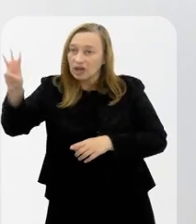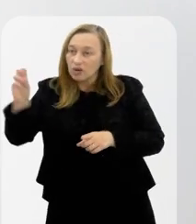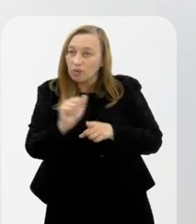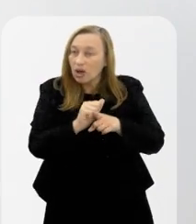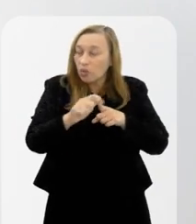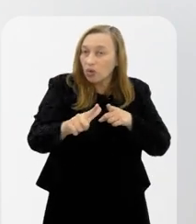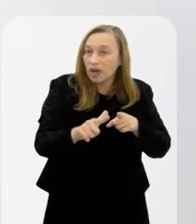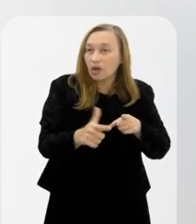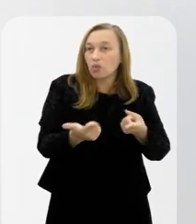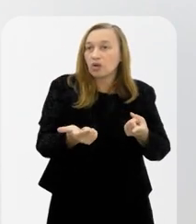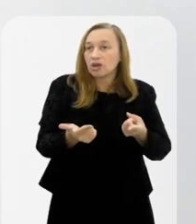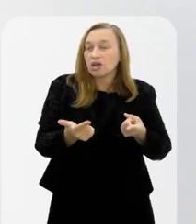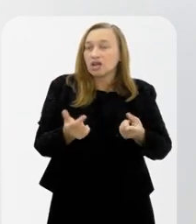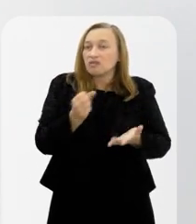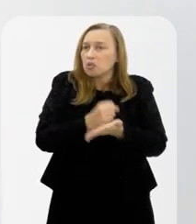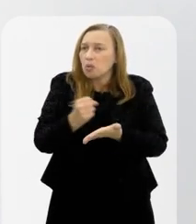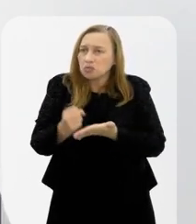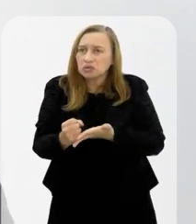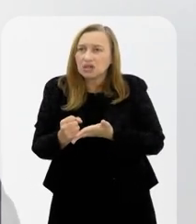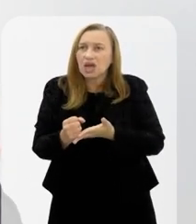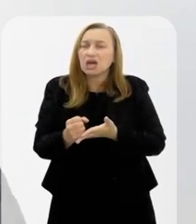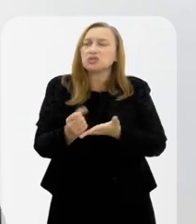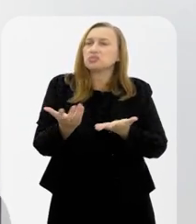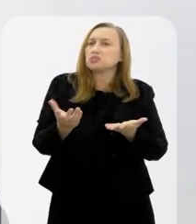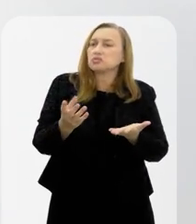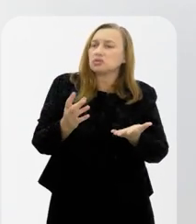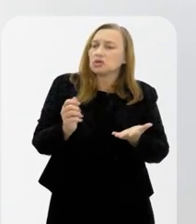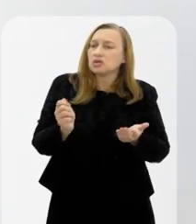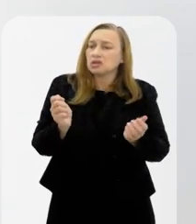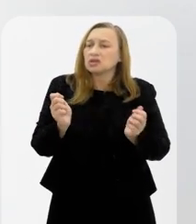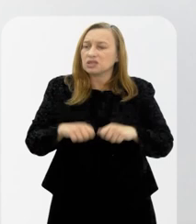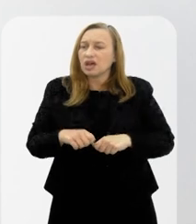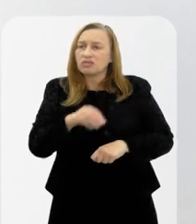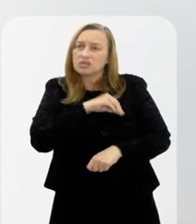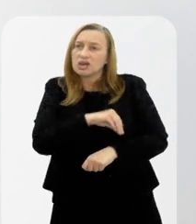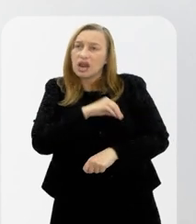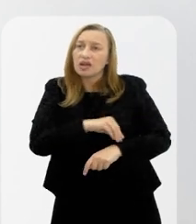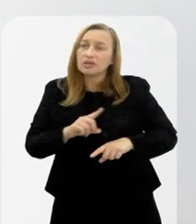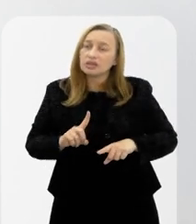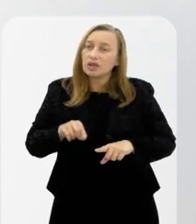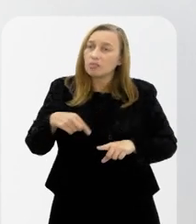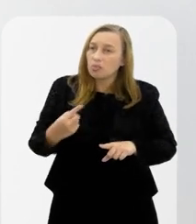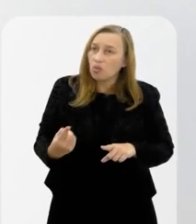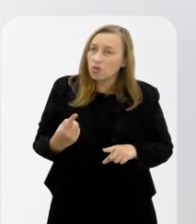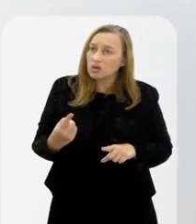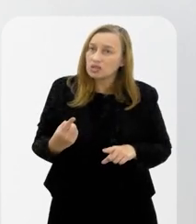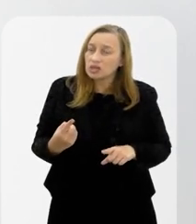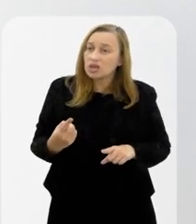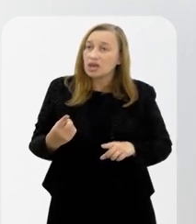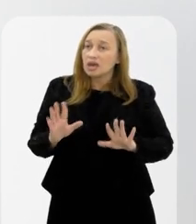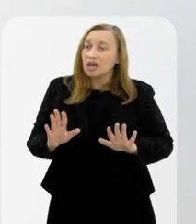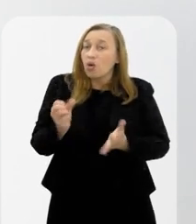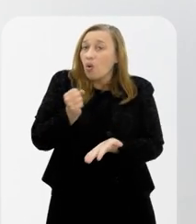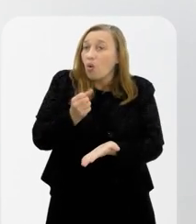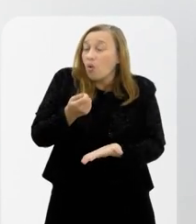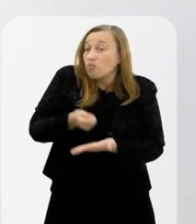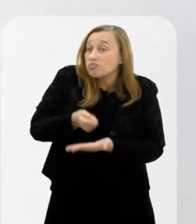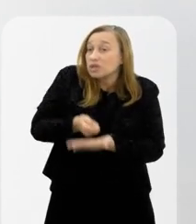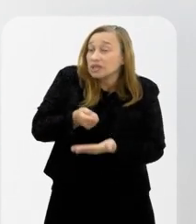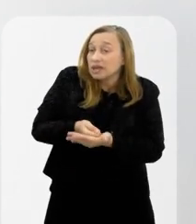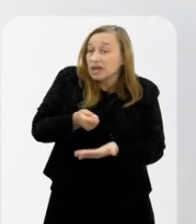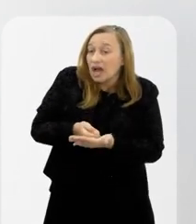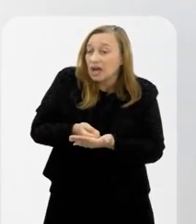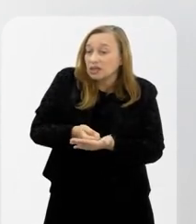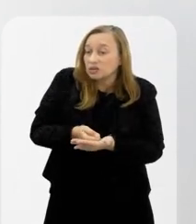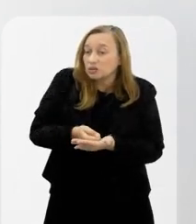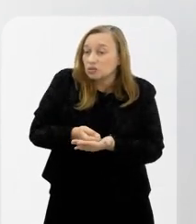aluguel né e ele fez o contrato tava dentro das suas possibilidades e aí quando fez mas ele é obrigado então a